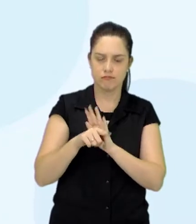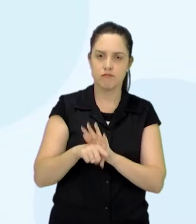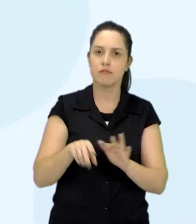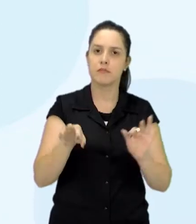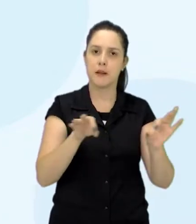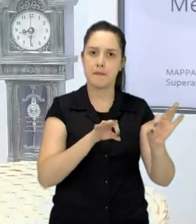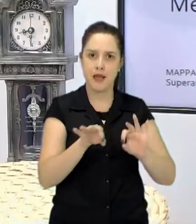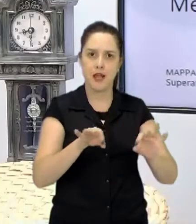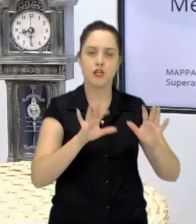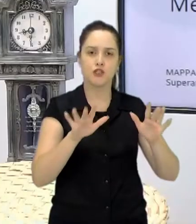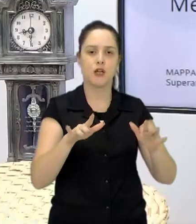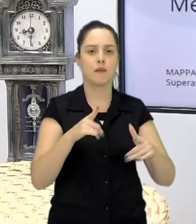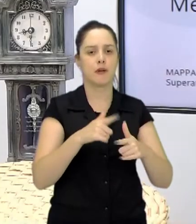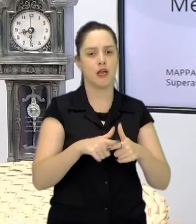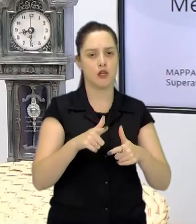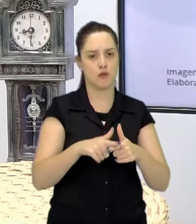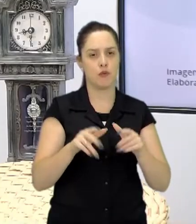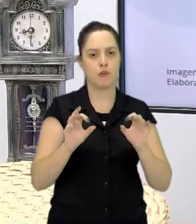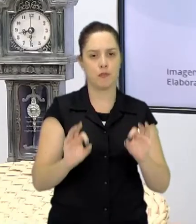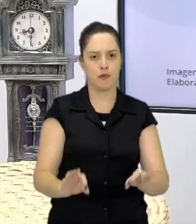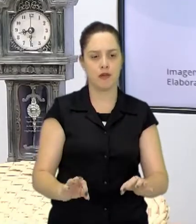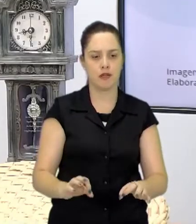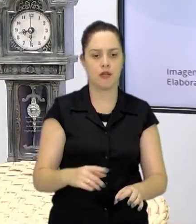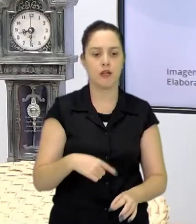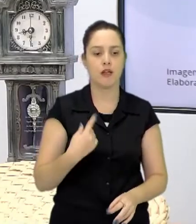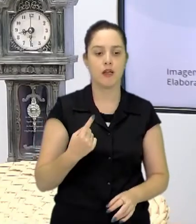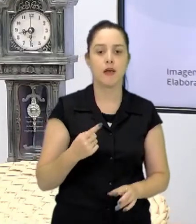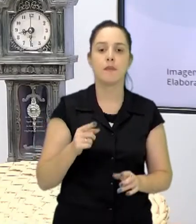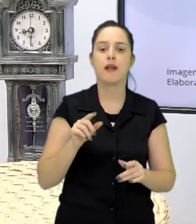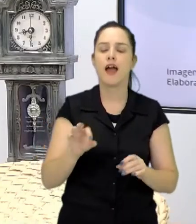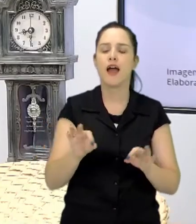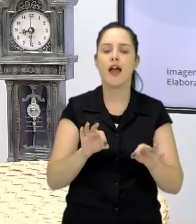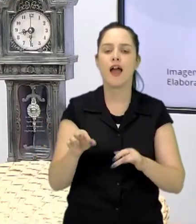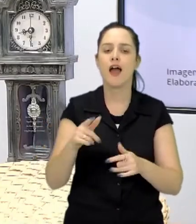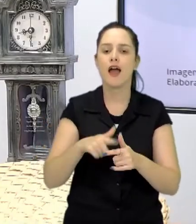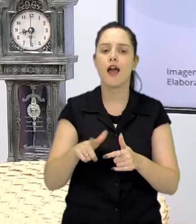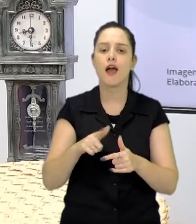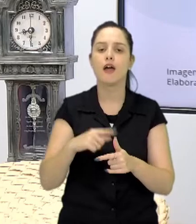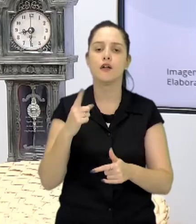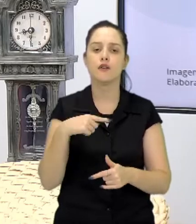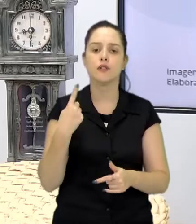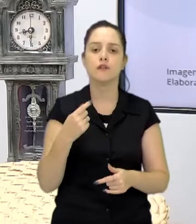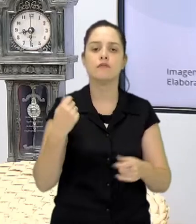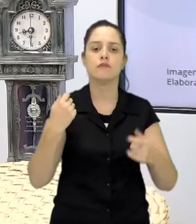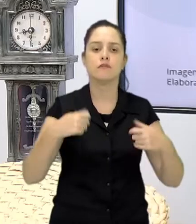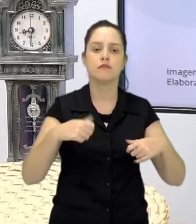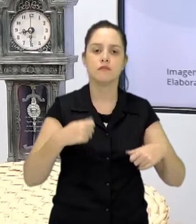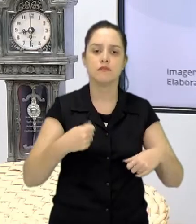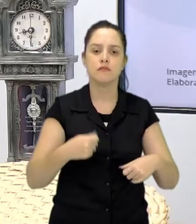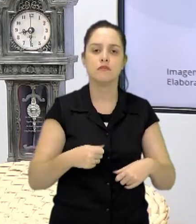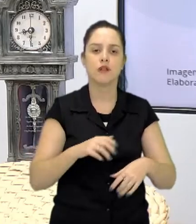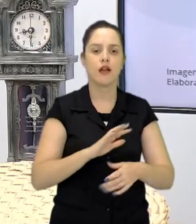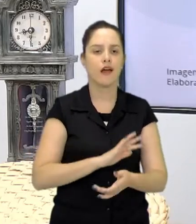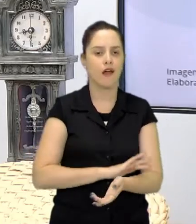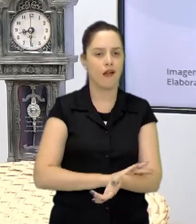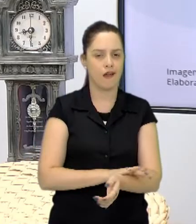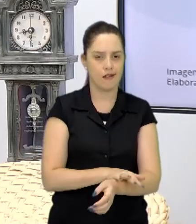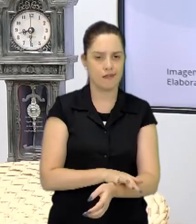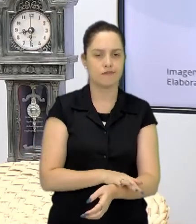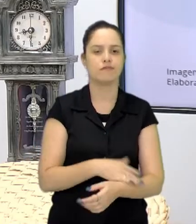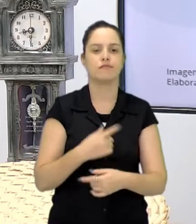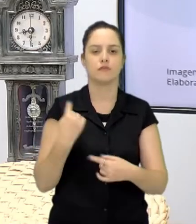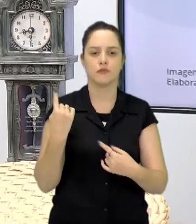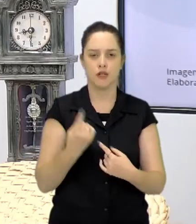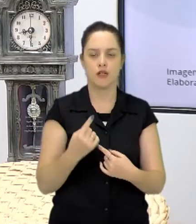preparado para resolver um problema. E para resolver este problema, que nós encontramos que vai ser o racismo estrutural, nós